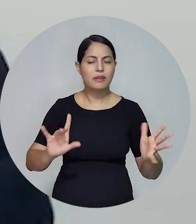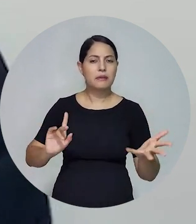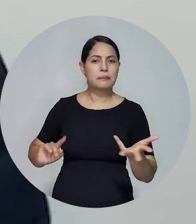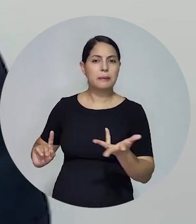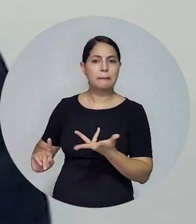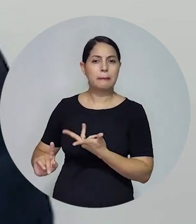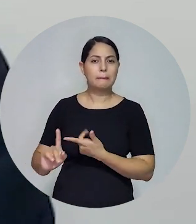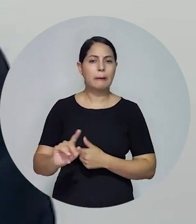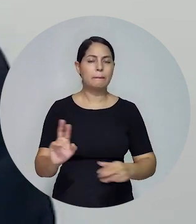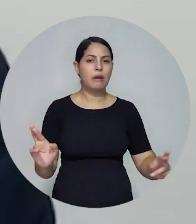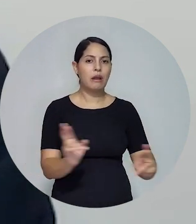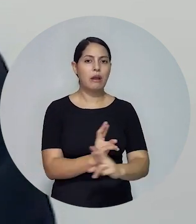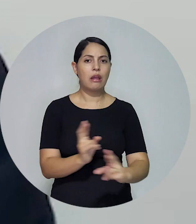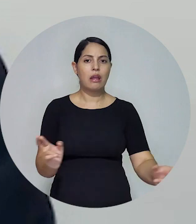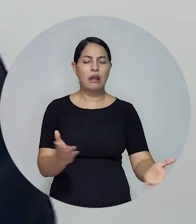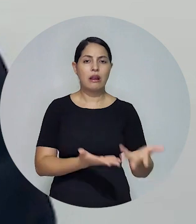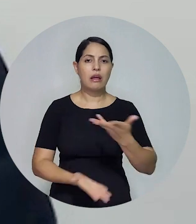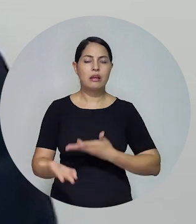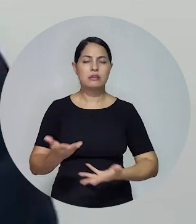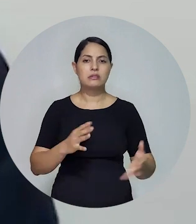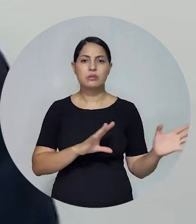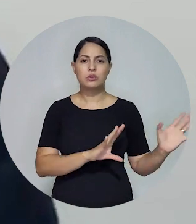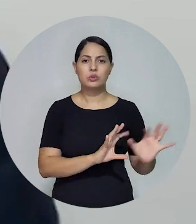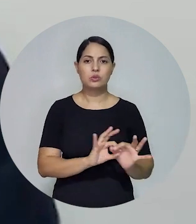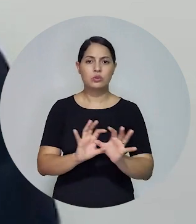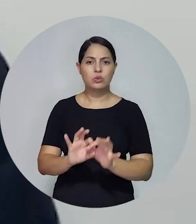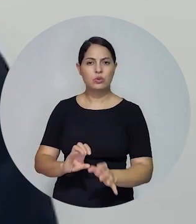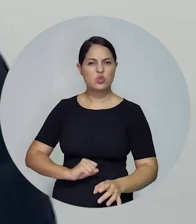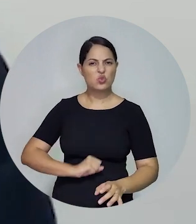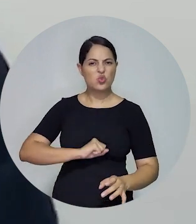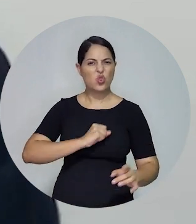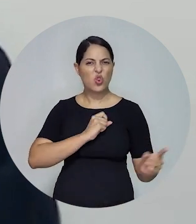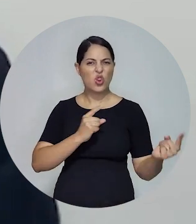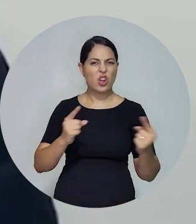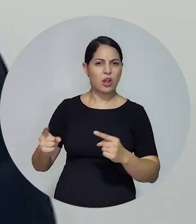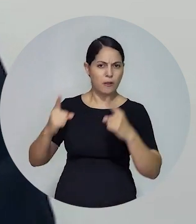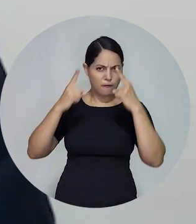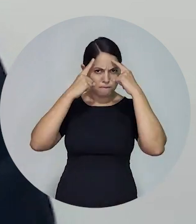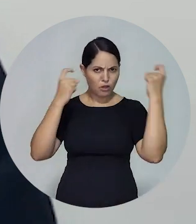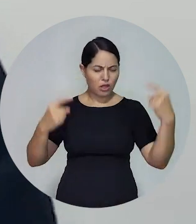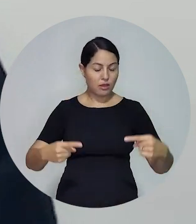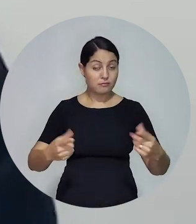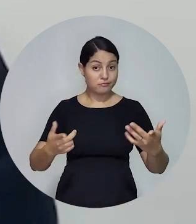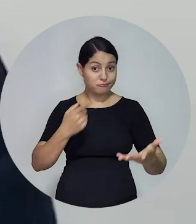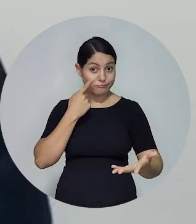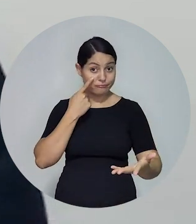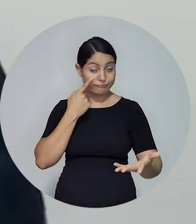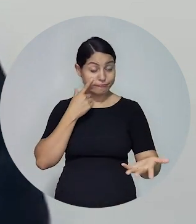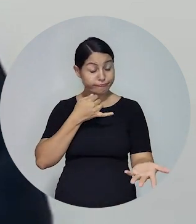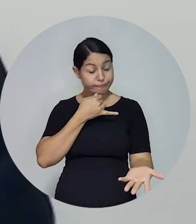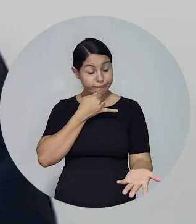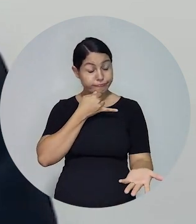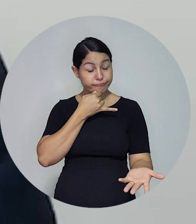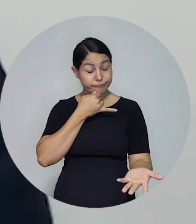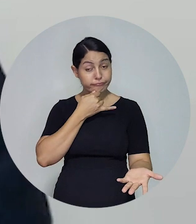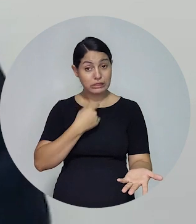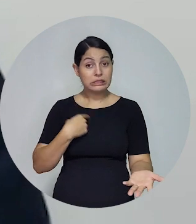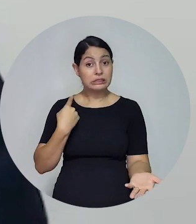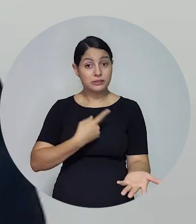tudo o que se relaciona com o discurso do ódio, a violência, enfim, o mau uso